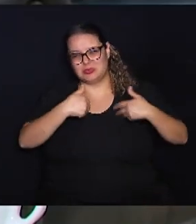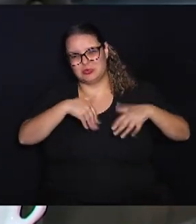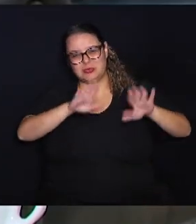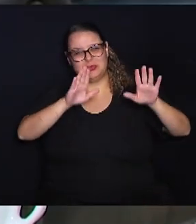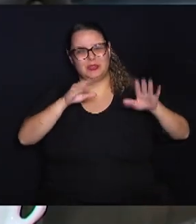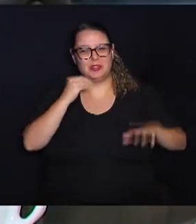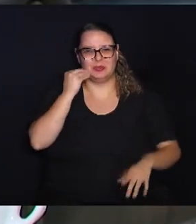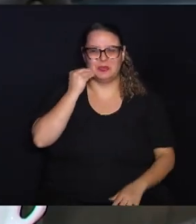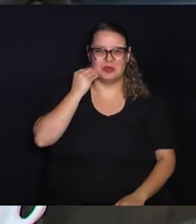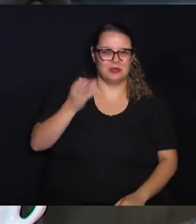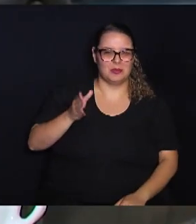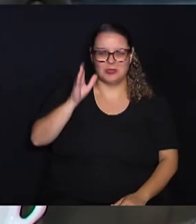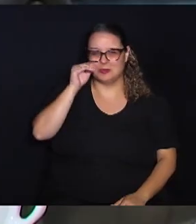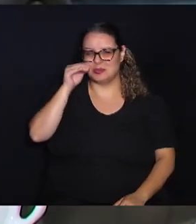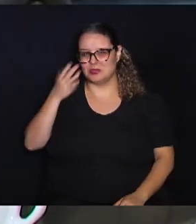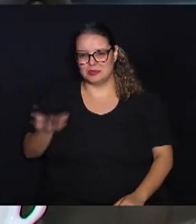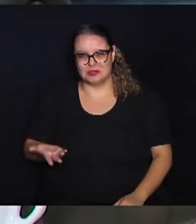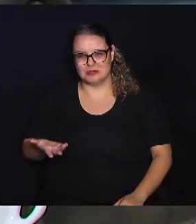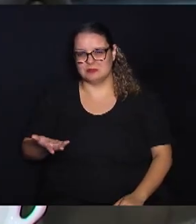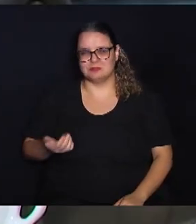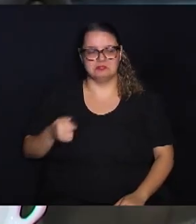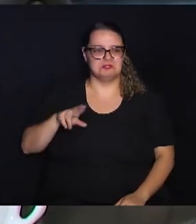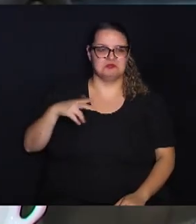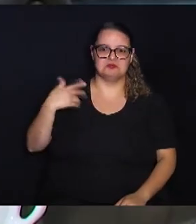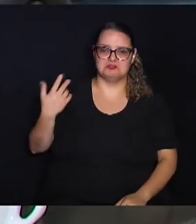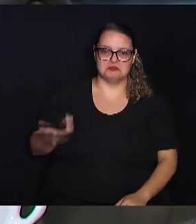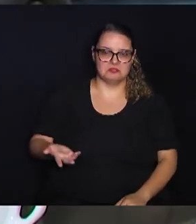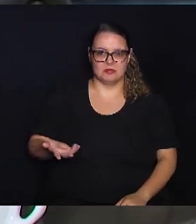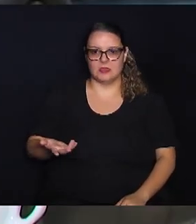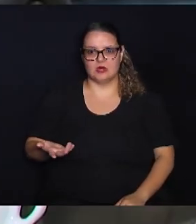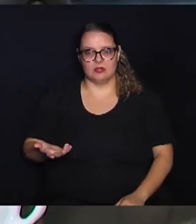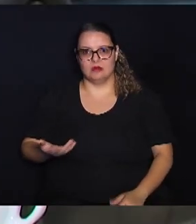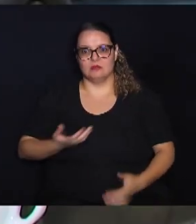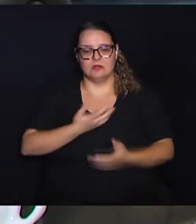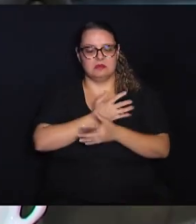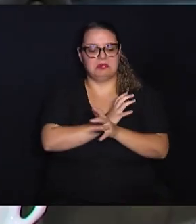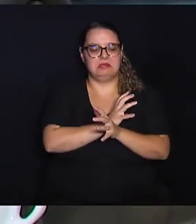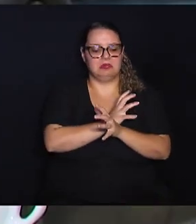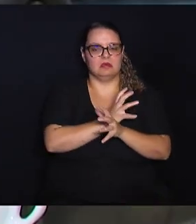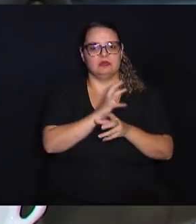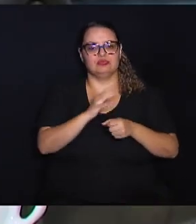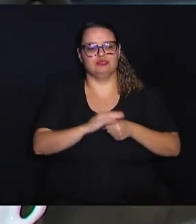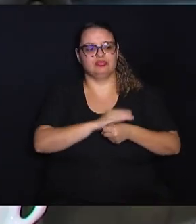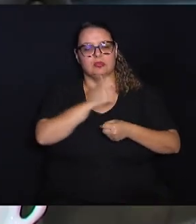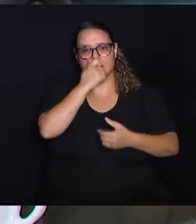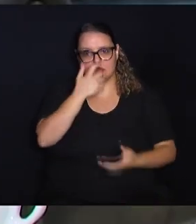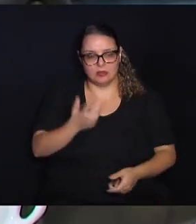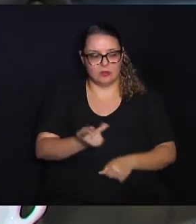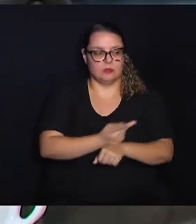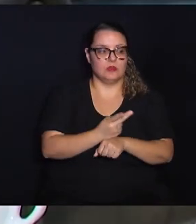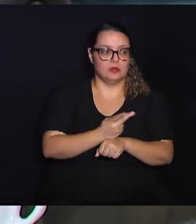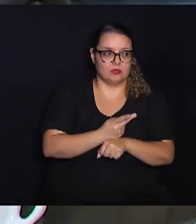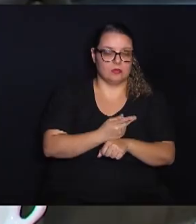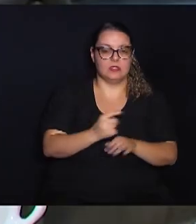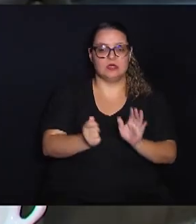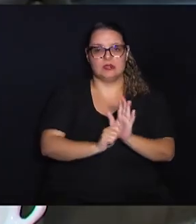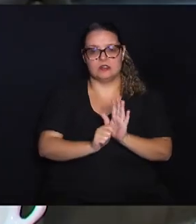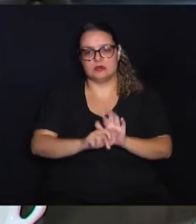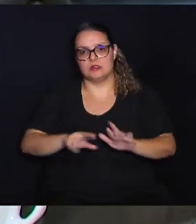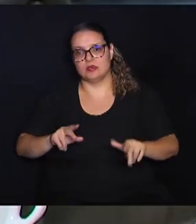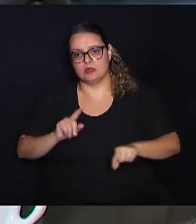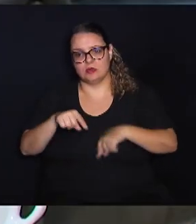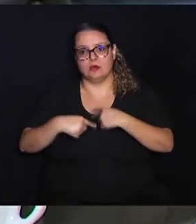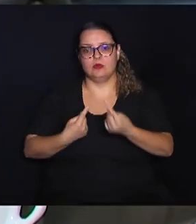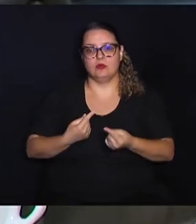experimentação, curiosidade, ou para preencher um vazio existencial, né, buscar nas drogas ou outros tipos